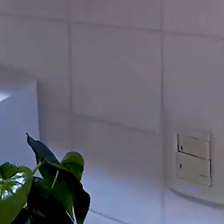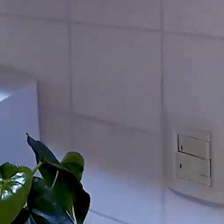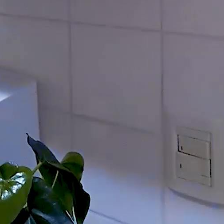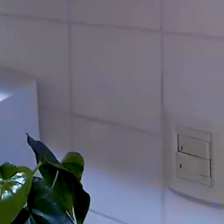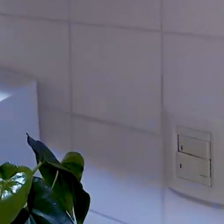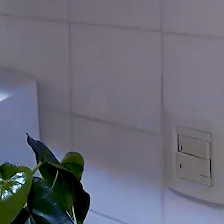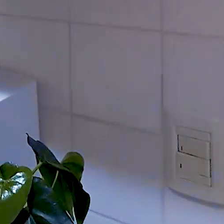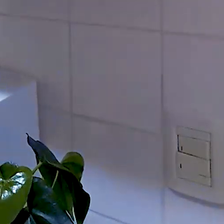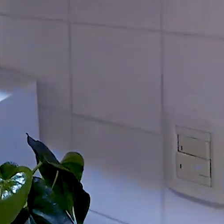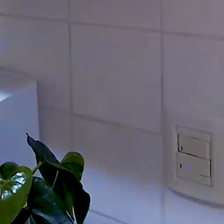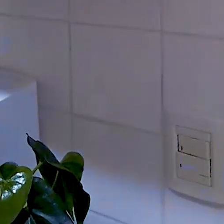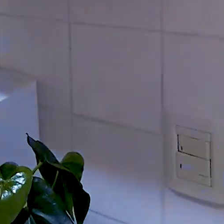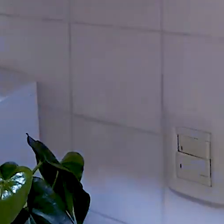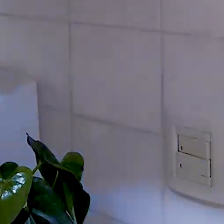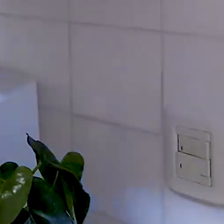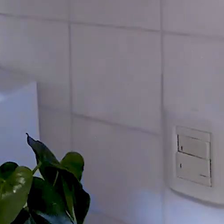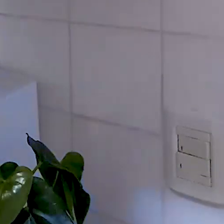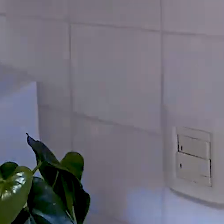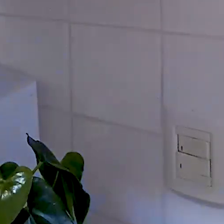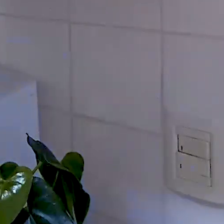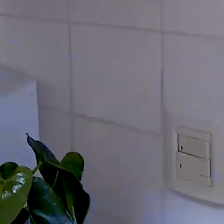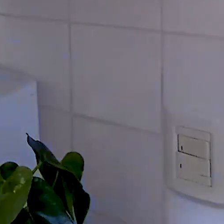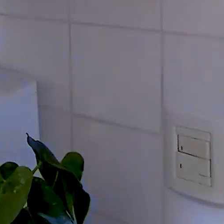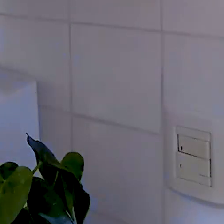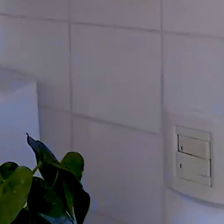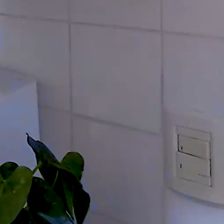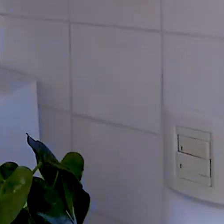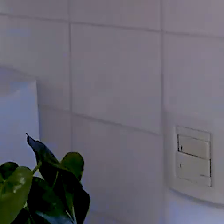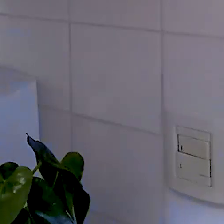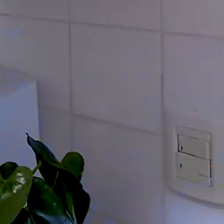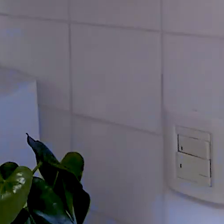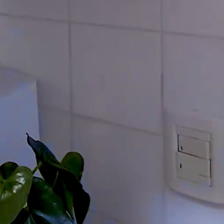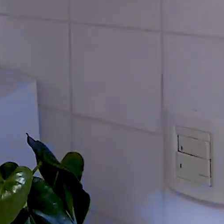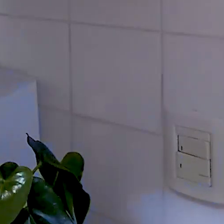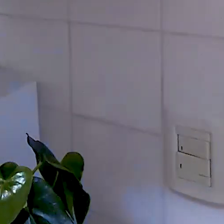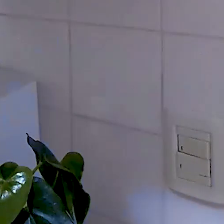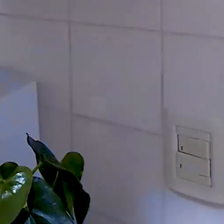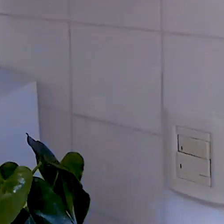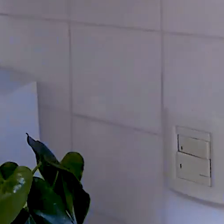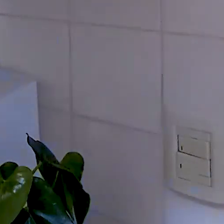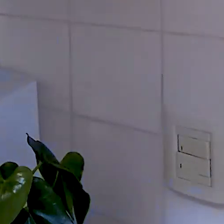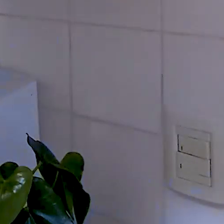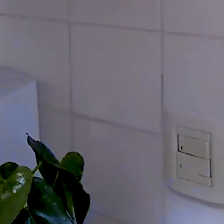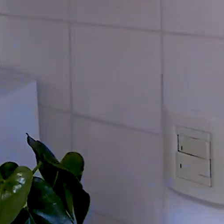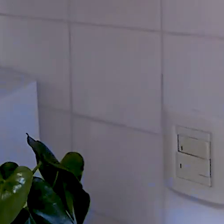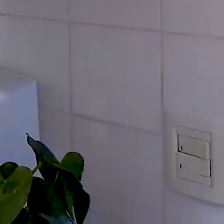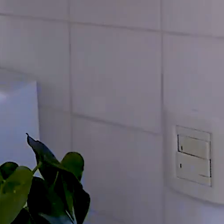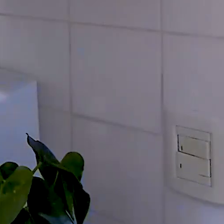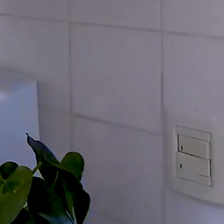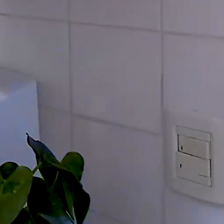roda nenhuma. Imagina como seria. Como seria?